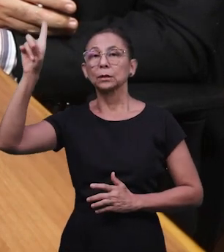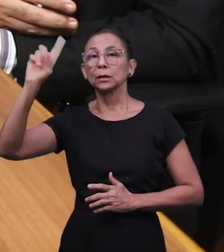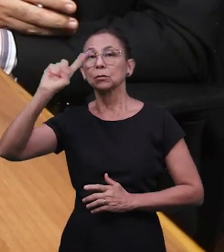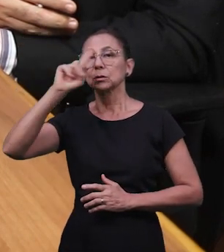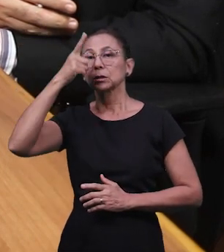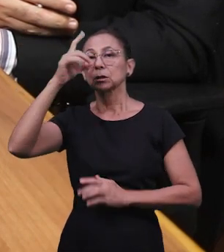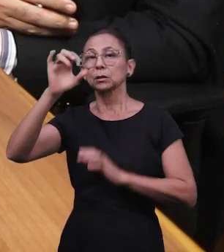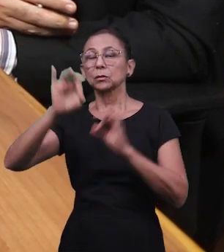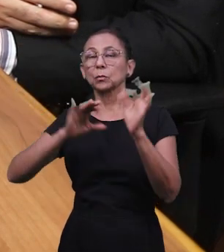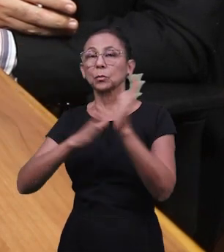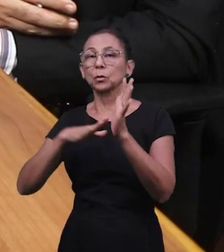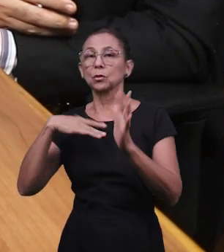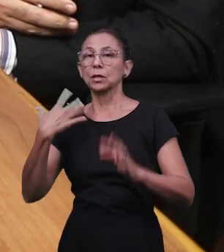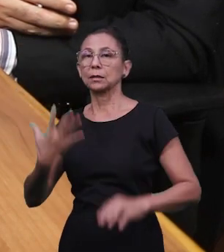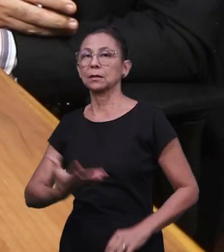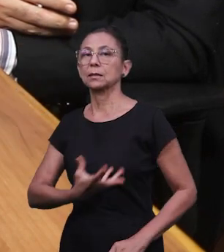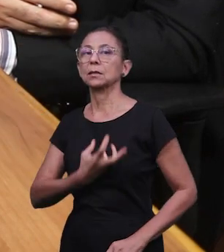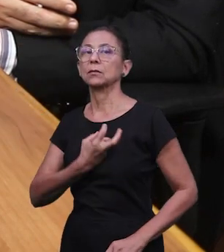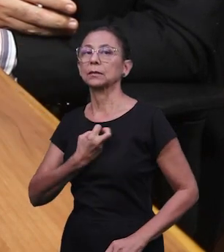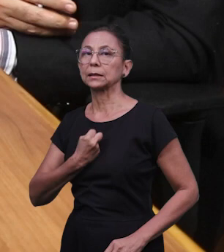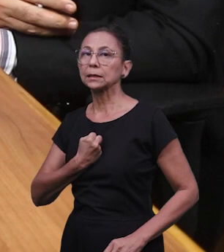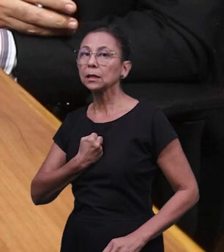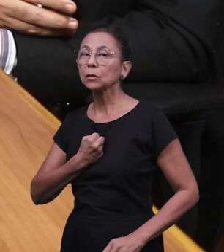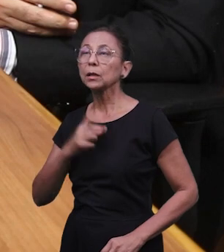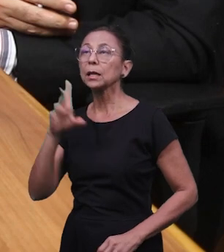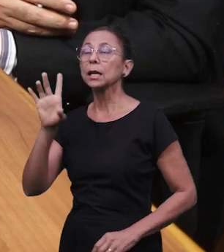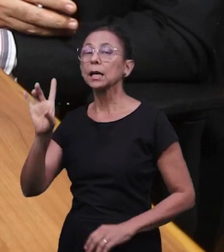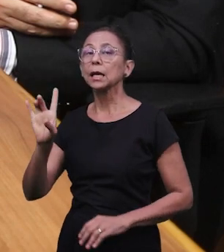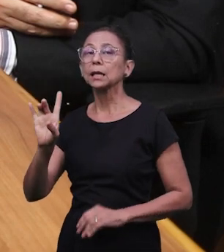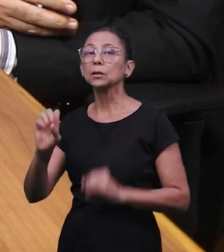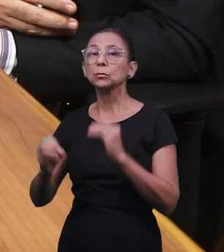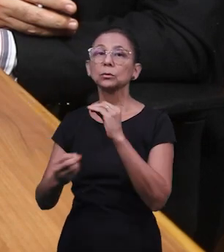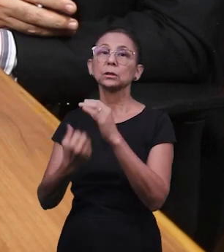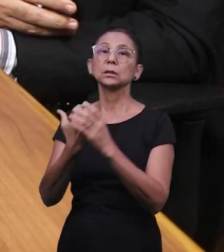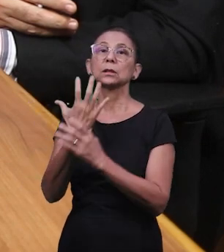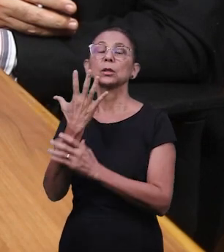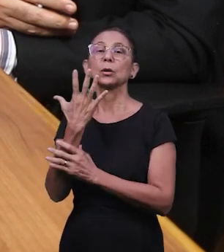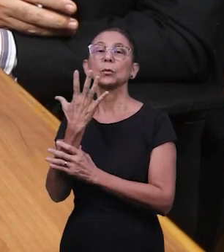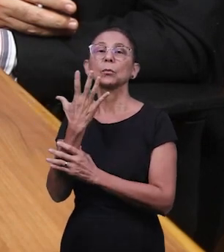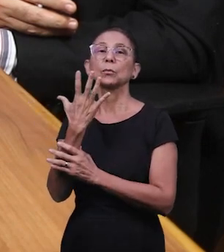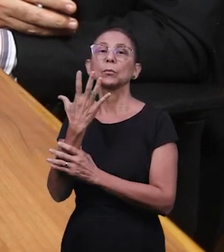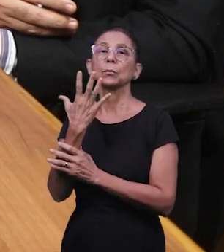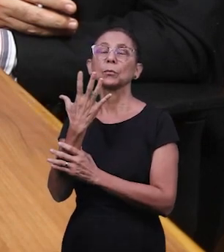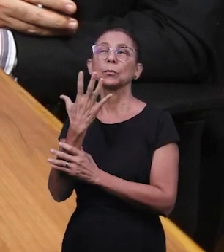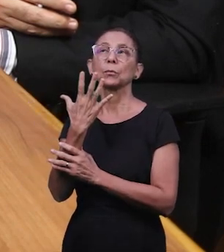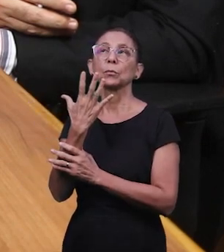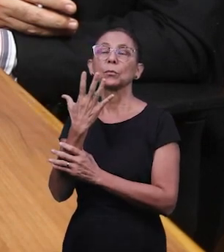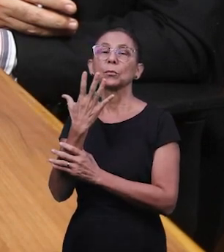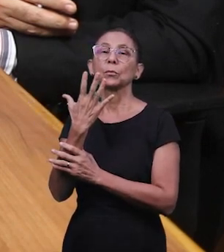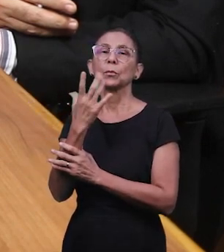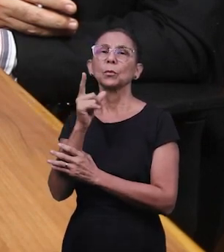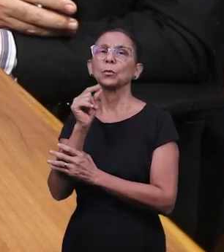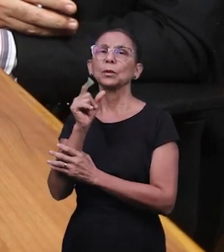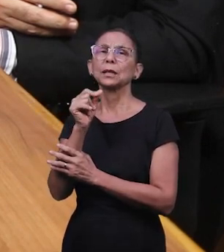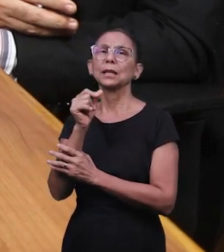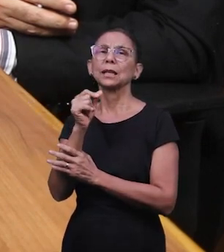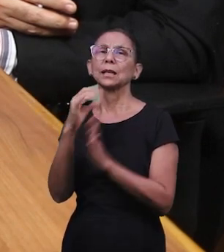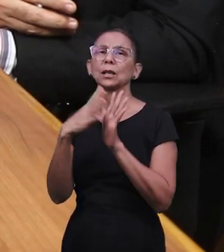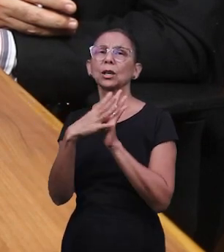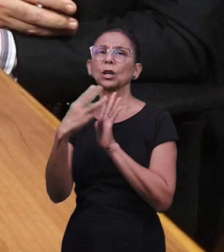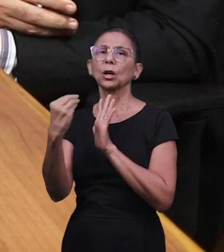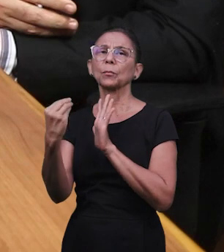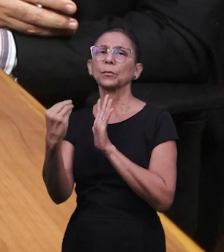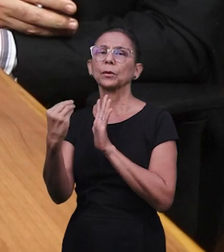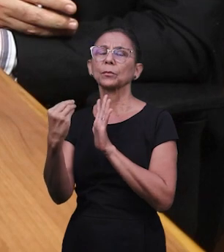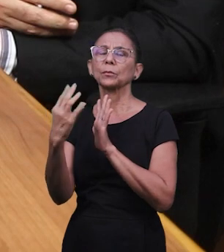o homem, a Bíblia diz que ele nos criou a sua semelhança. Qual é a semelhança? O nariz, o cabelo, os olhos? Não